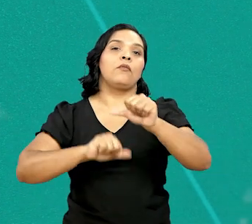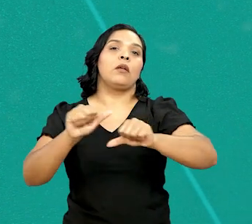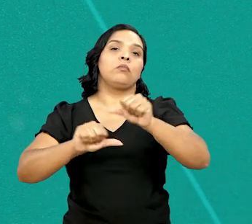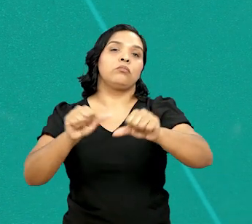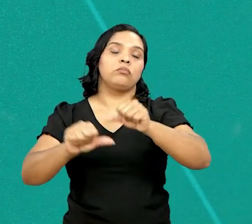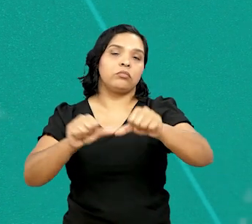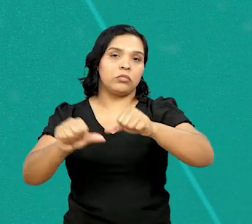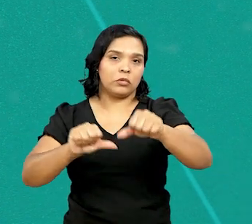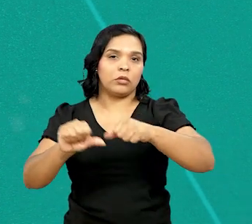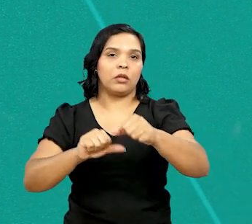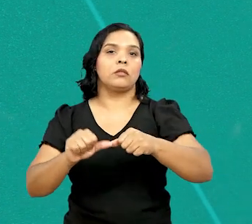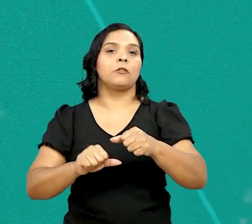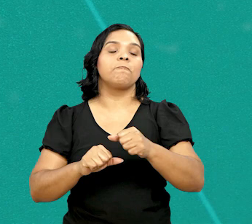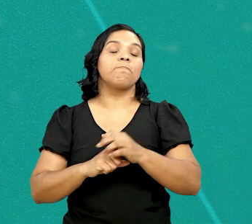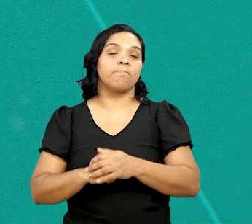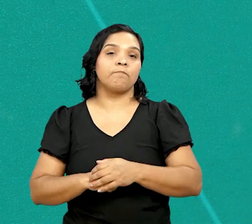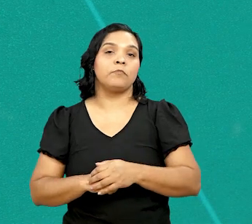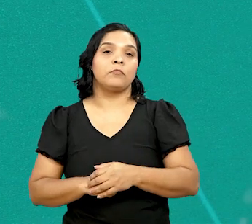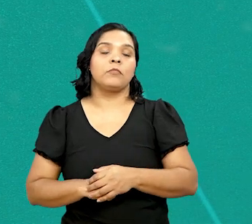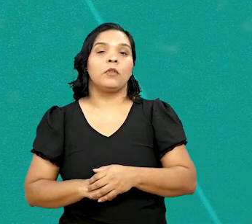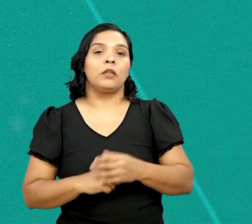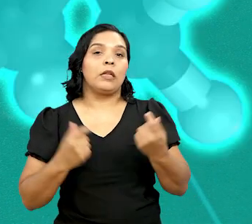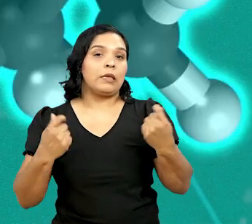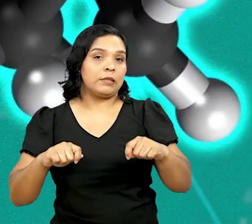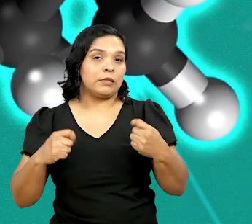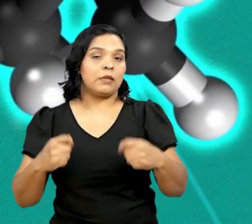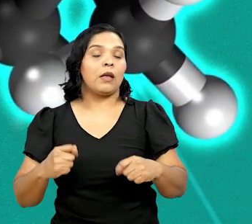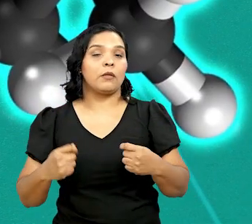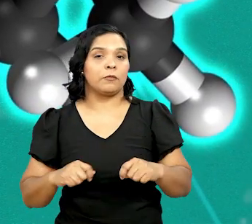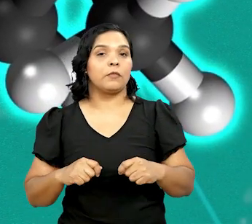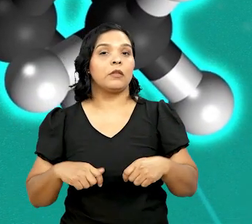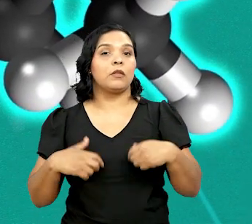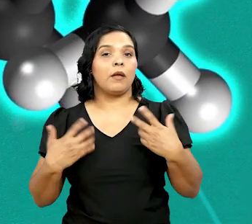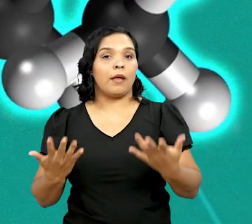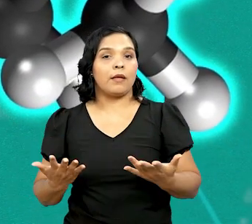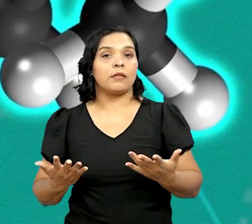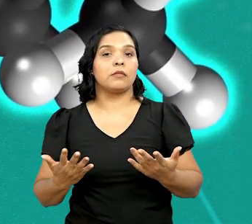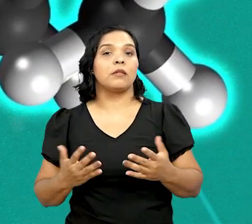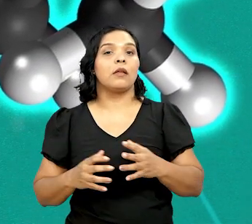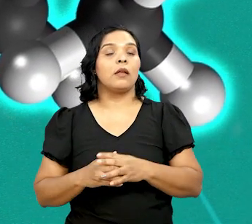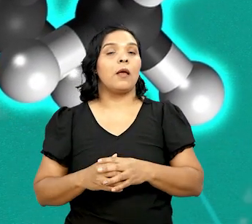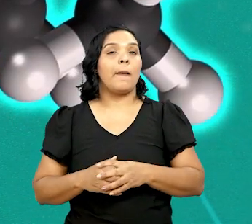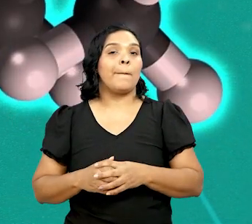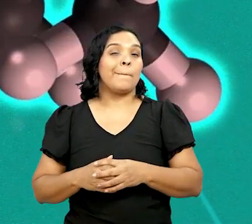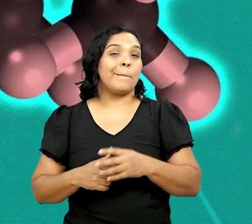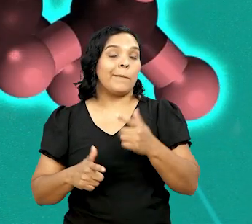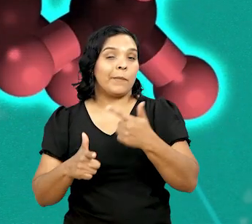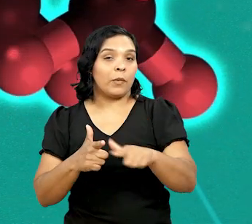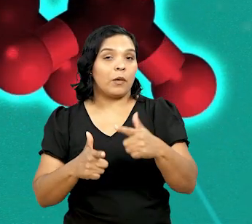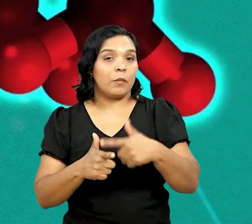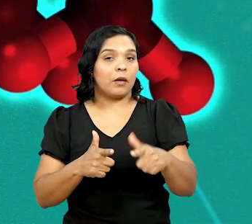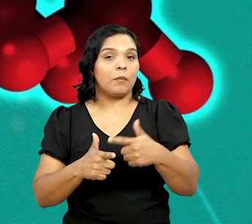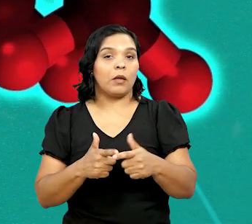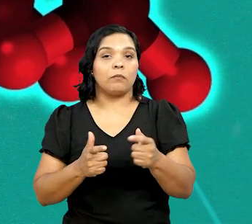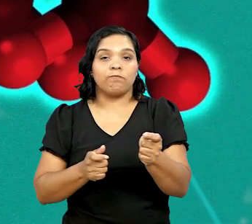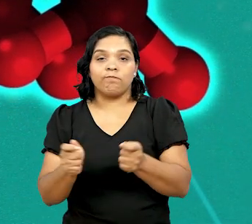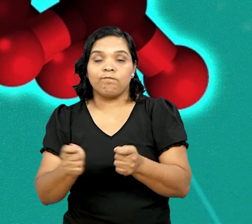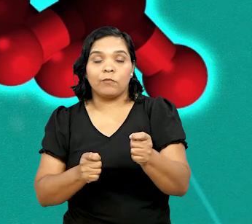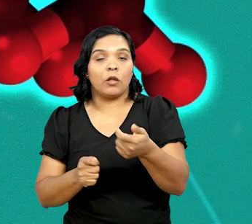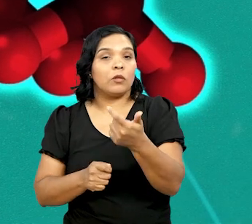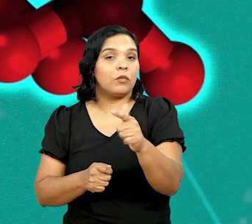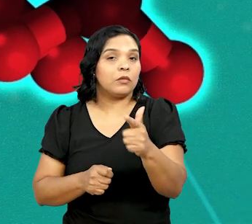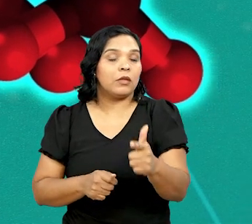uma cascata de respostas imunológicas muito além do que seria necessário. É essa cascata descontrolada que